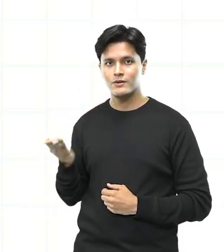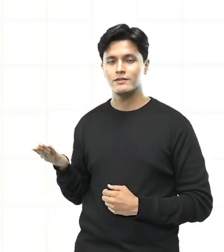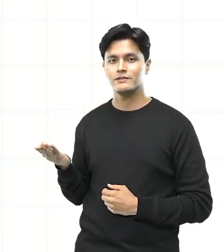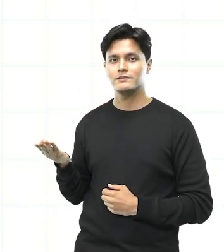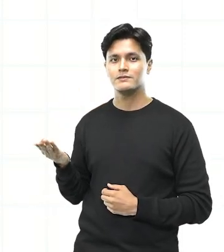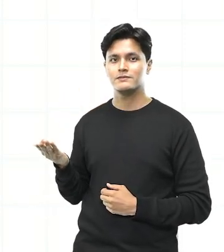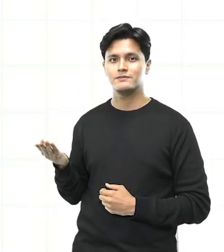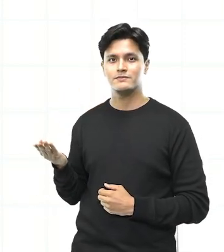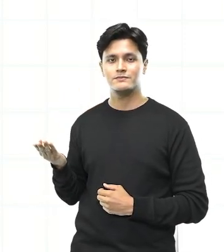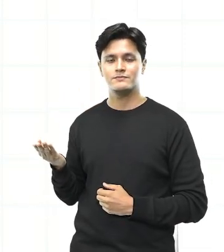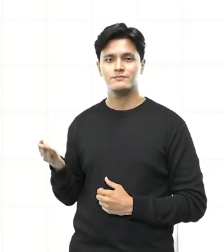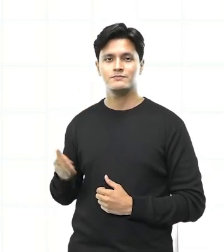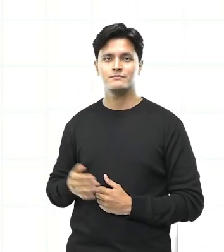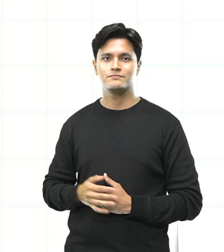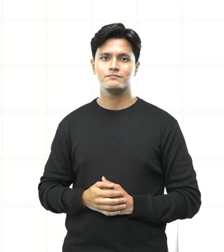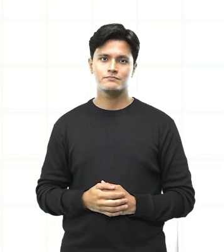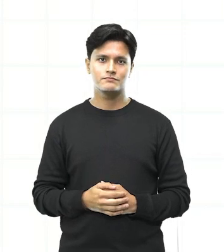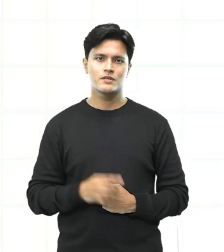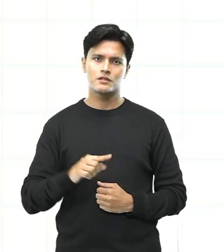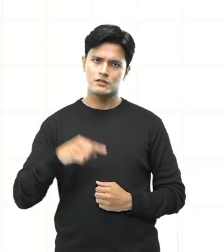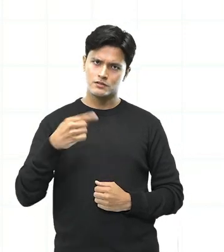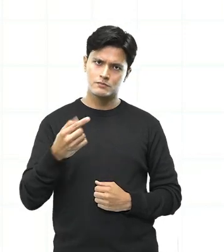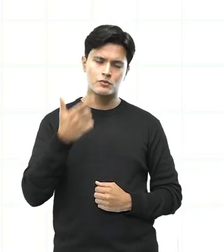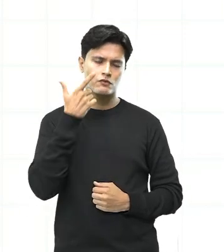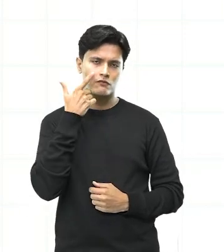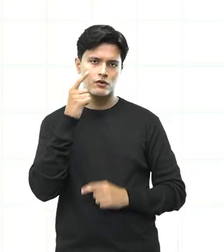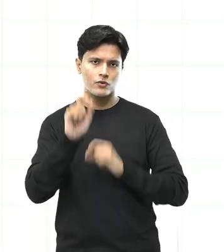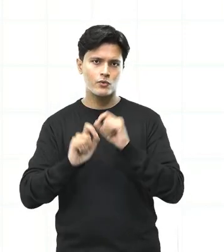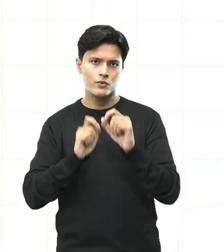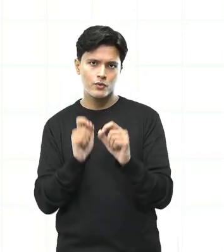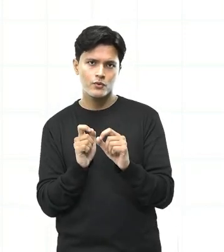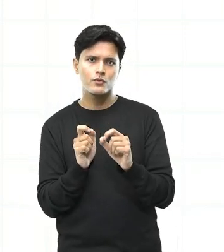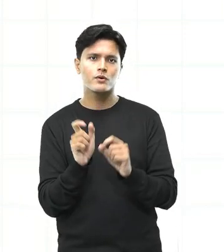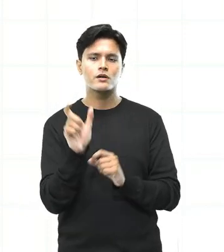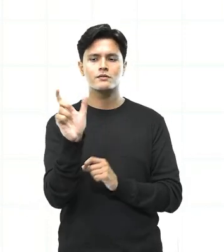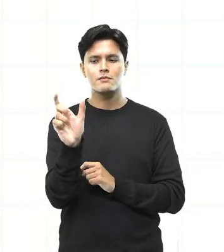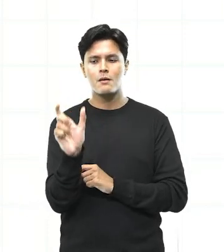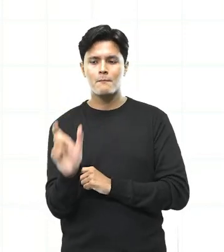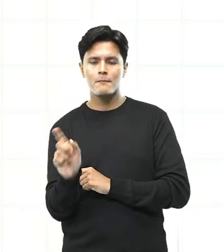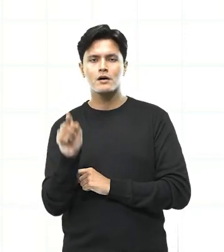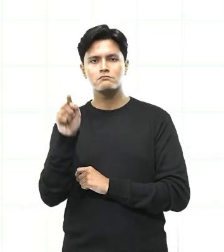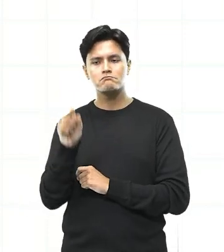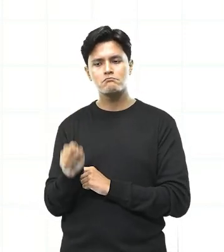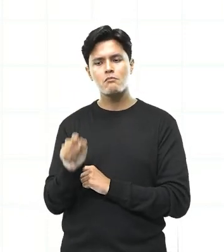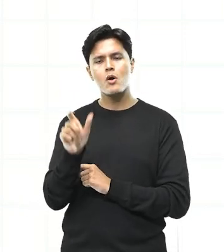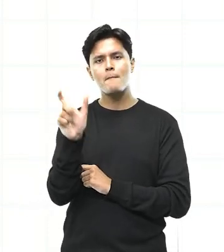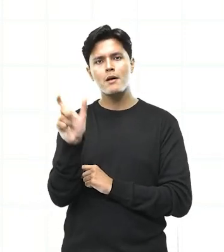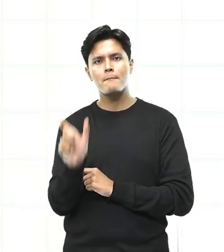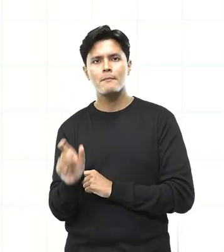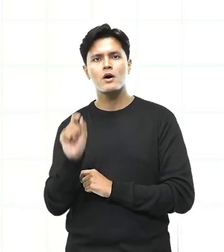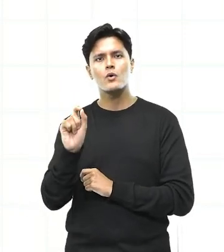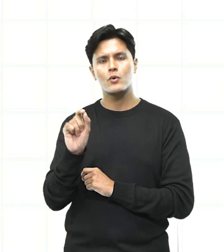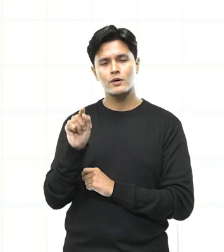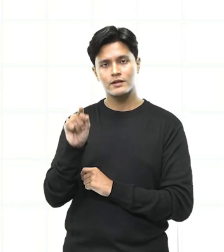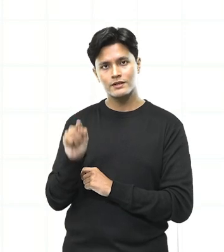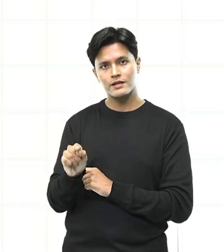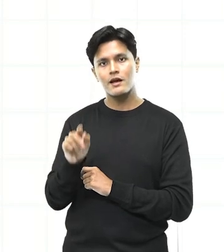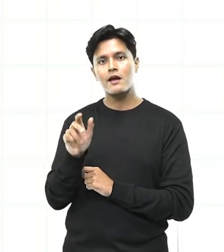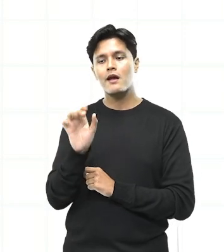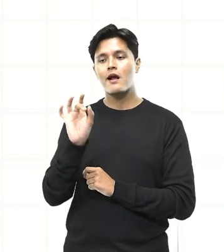que é, né, essas palavras que eu estou destacando aqui para vocês. Muito, mal e longe, elas têm um nomezinho,